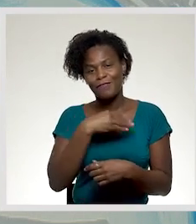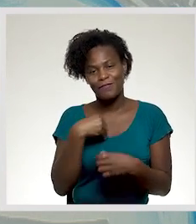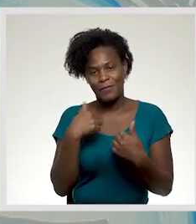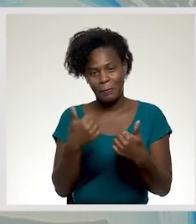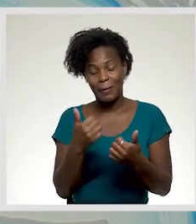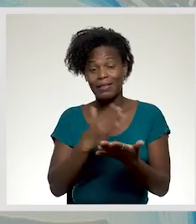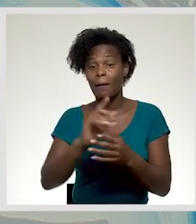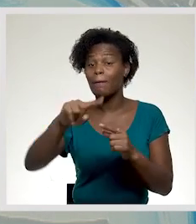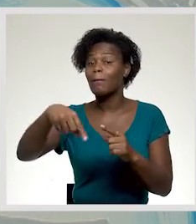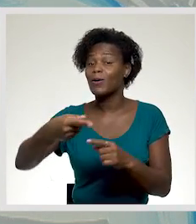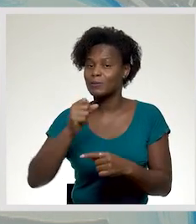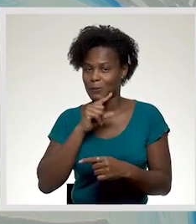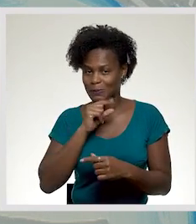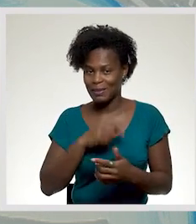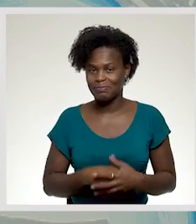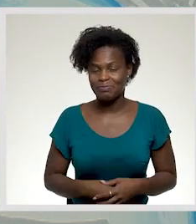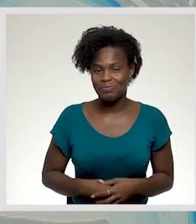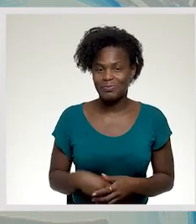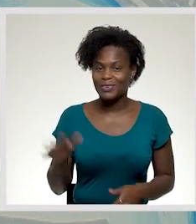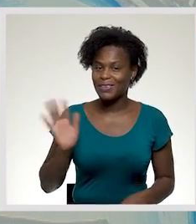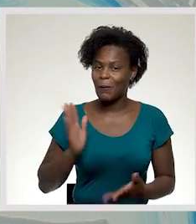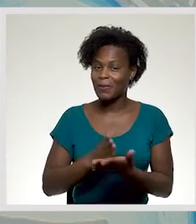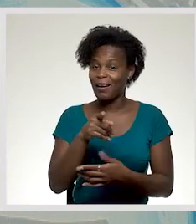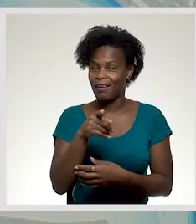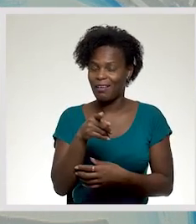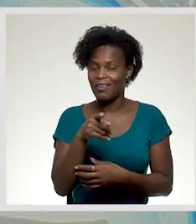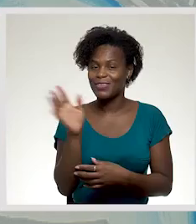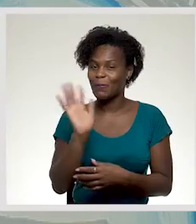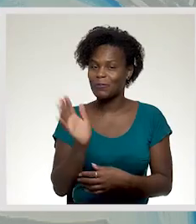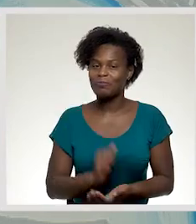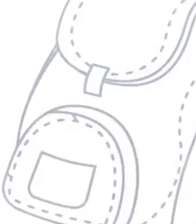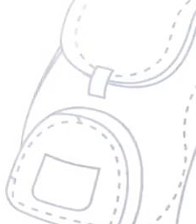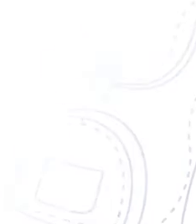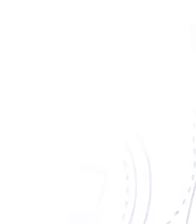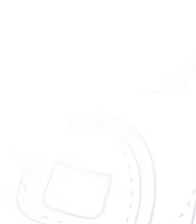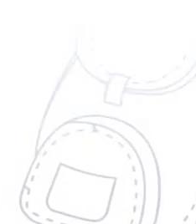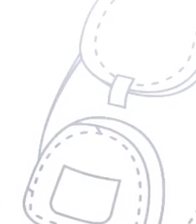Fiquem bem e até uma próxima oportunidade. Até lá, tchau!